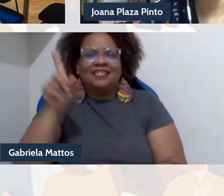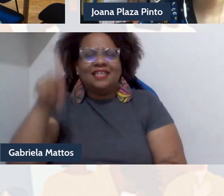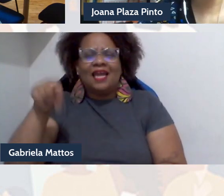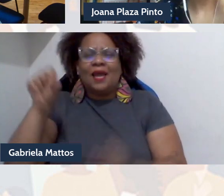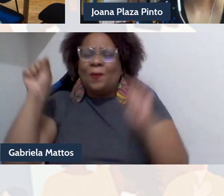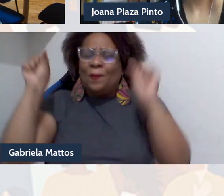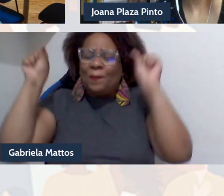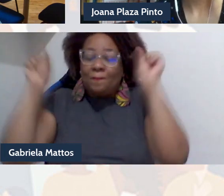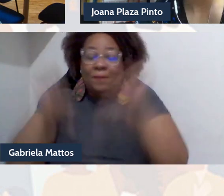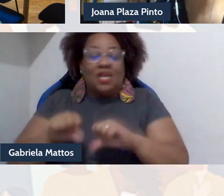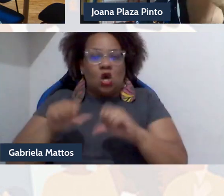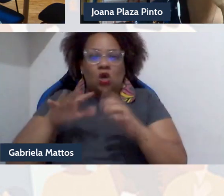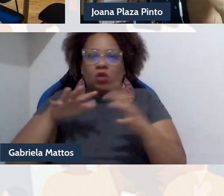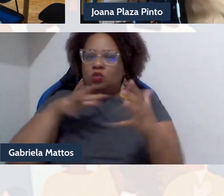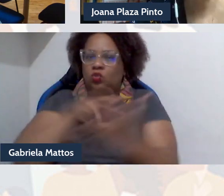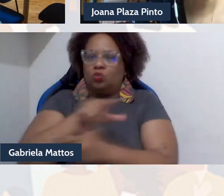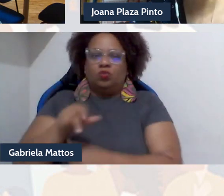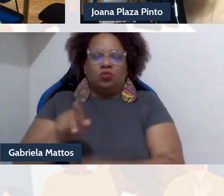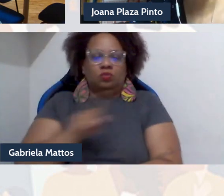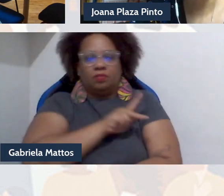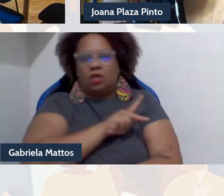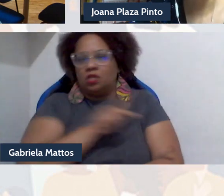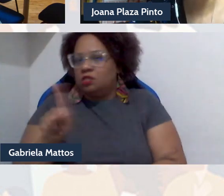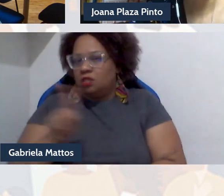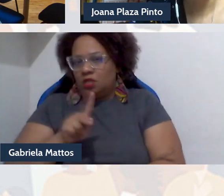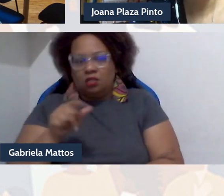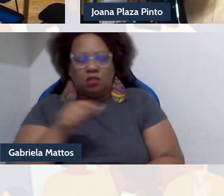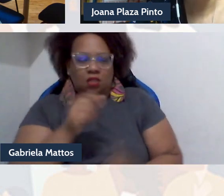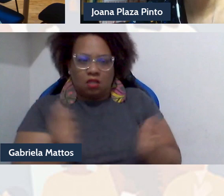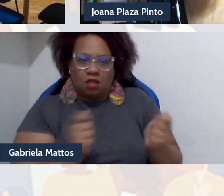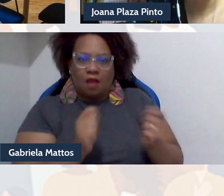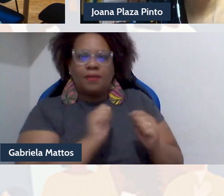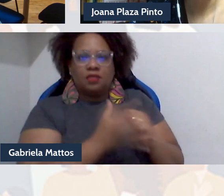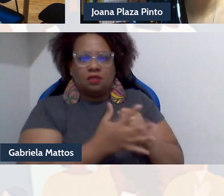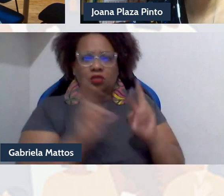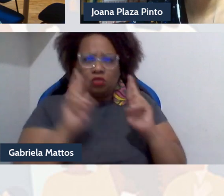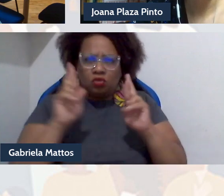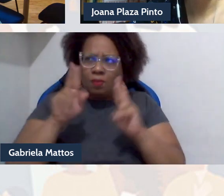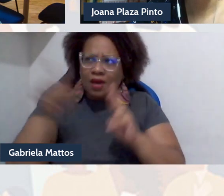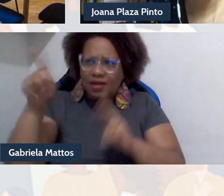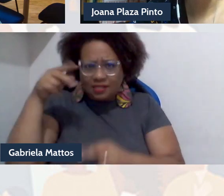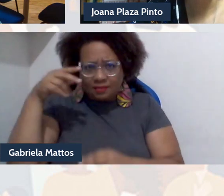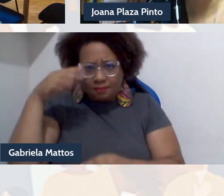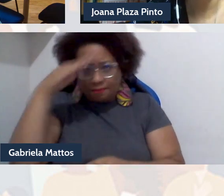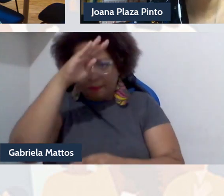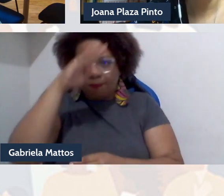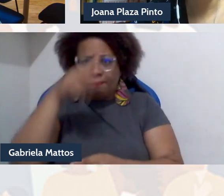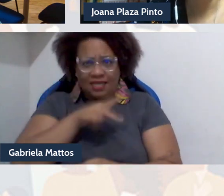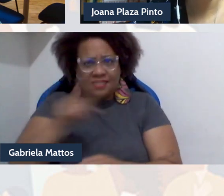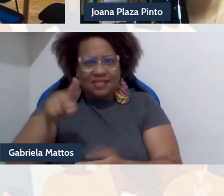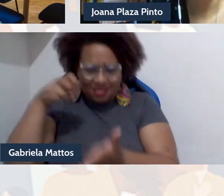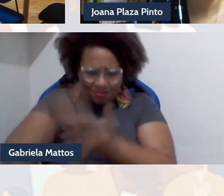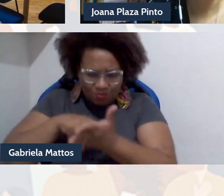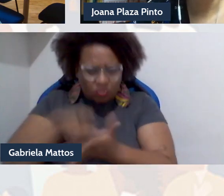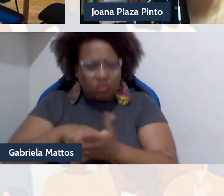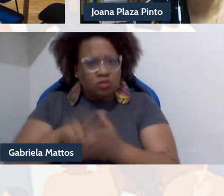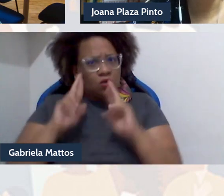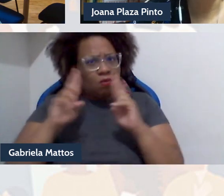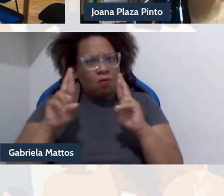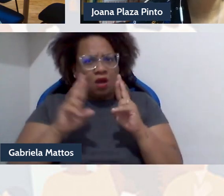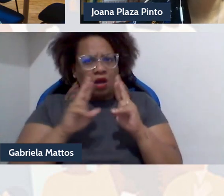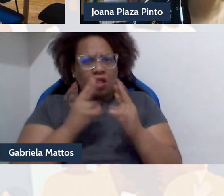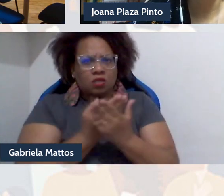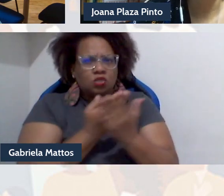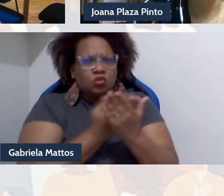mundo. E eu espero muito que esse presidente seja punido por isso, porque os cálculos, né, os estudos